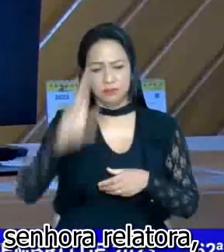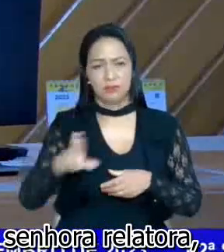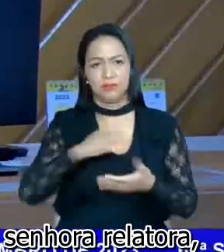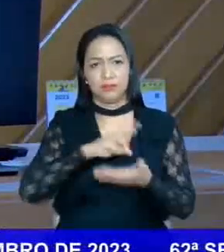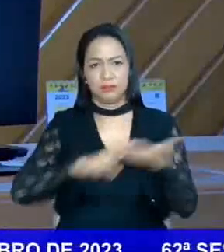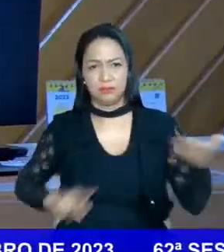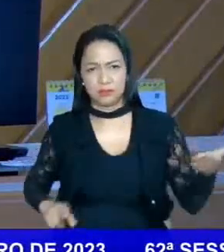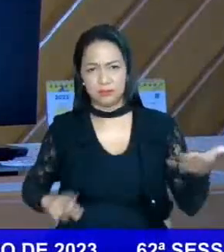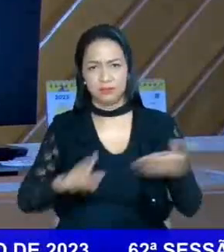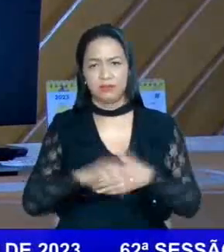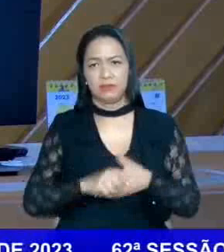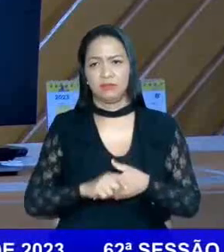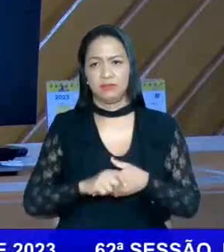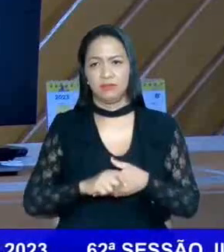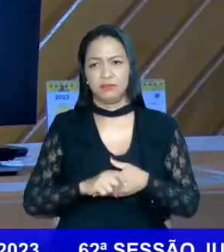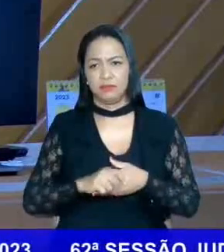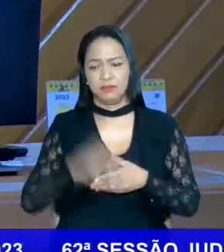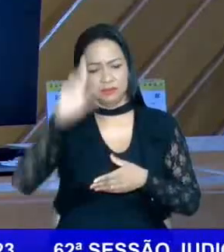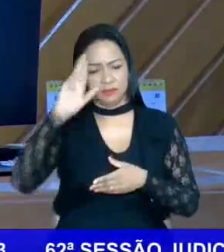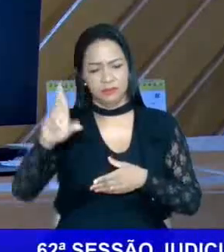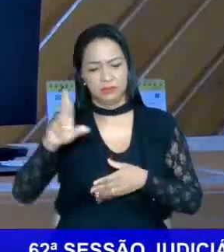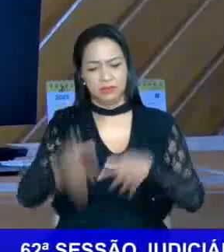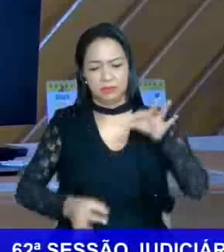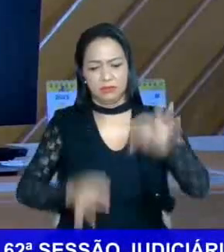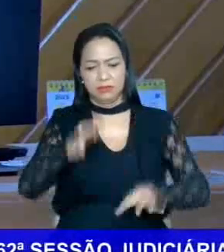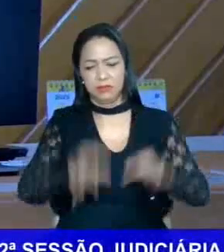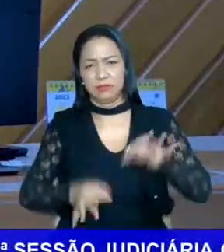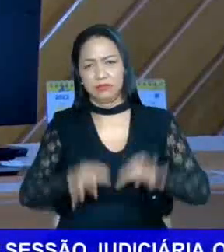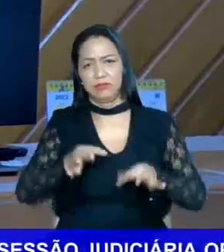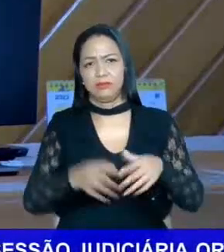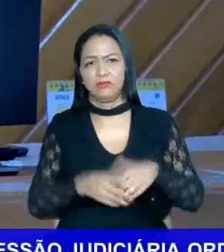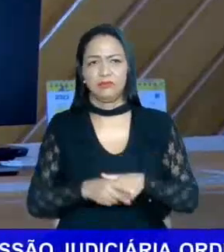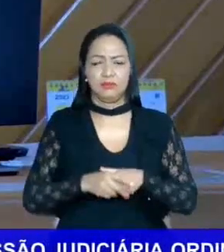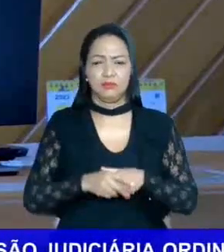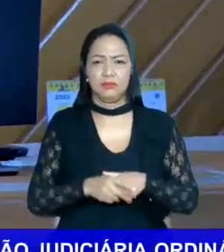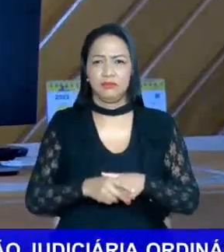Santos. relatora, excelentíssimos senhores julgadores.